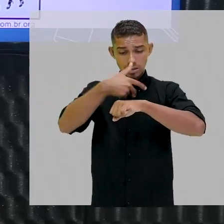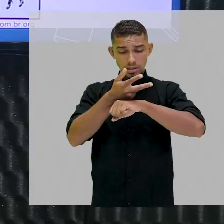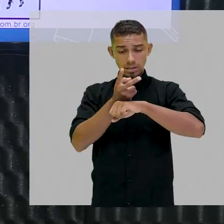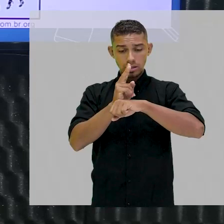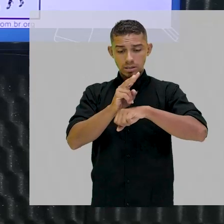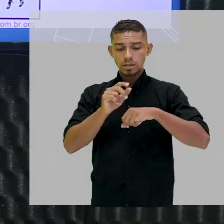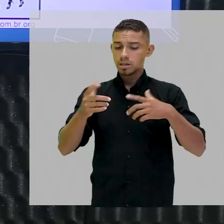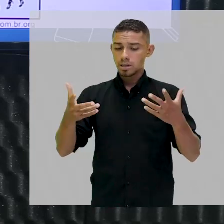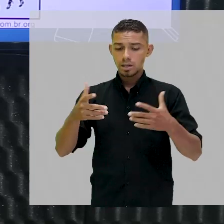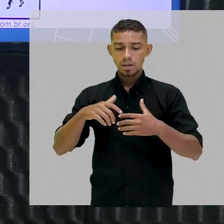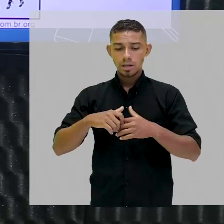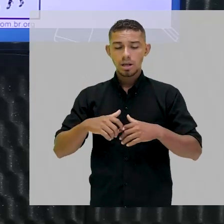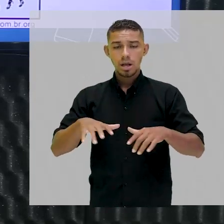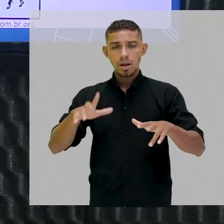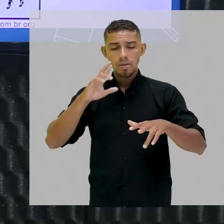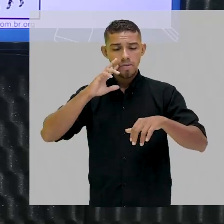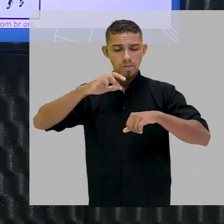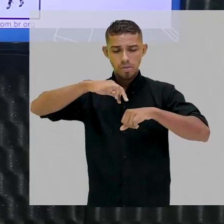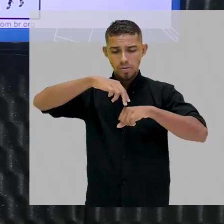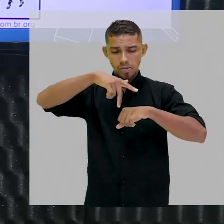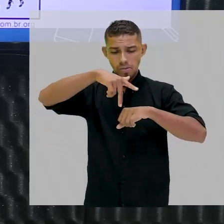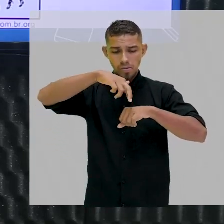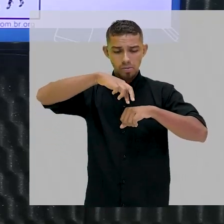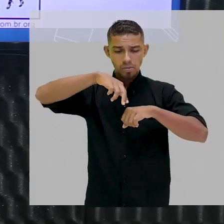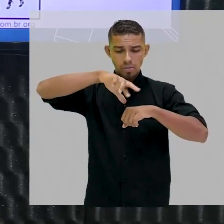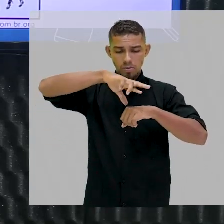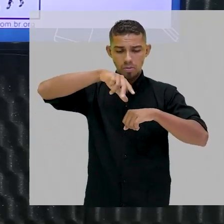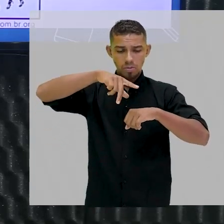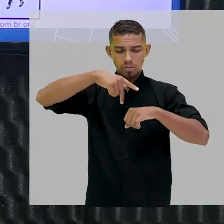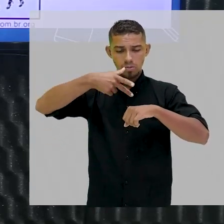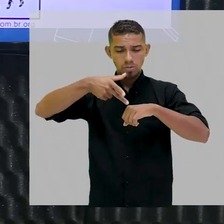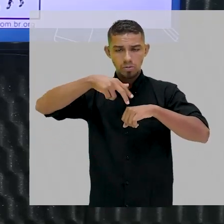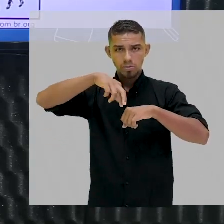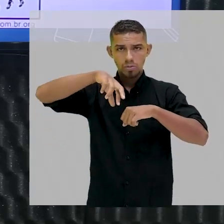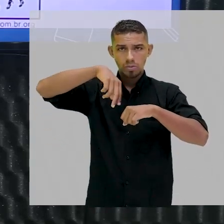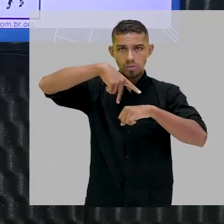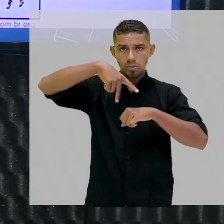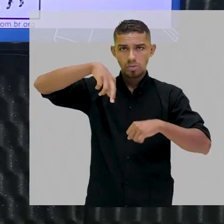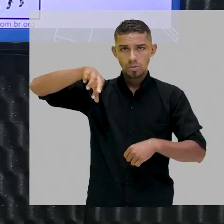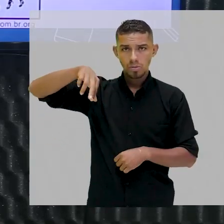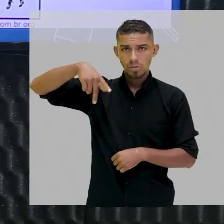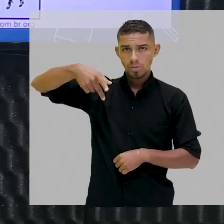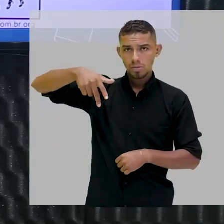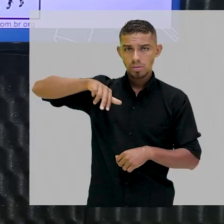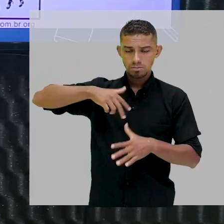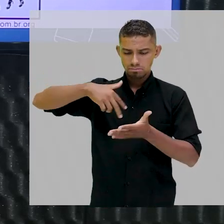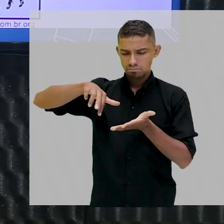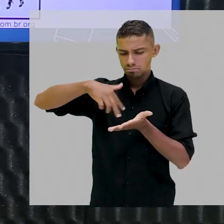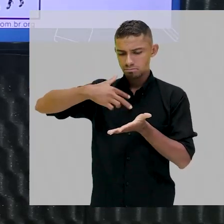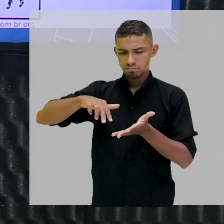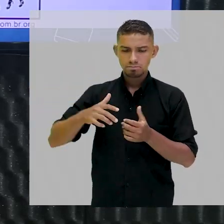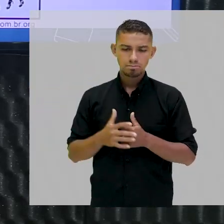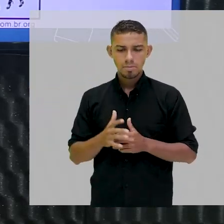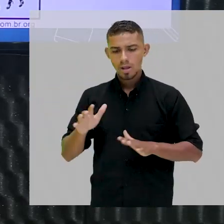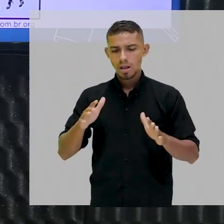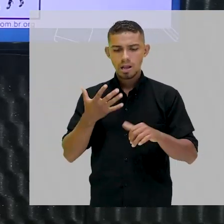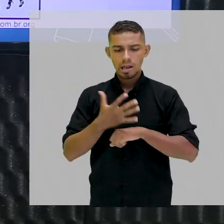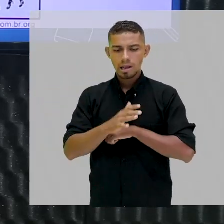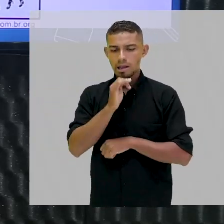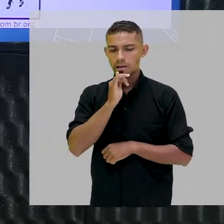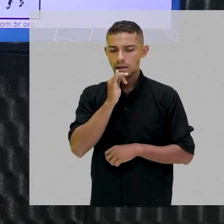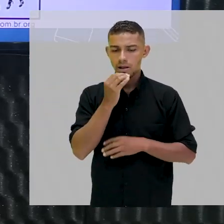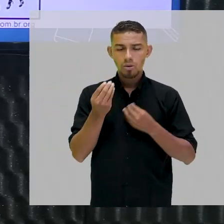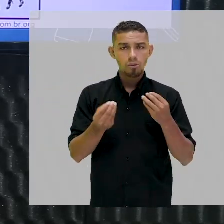aquele joguinho de pés que os b-boys, as big girls utilizam ali no movimento, no início da sua dança. Praticamente ali